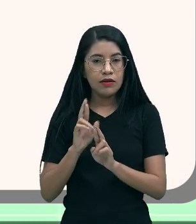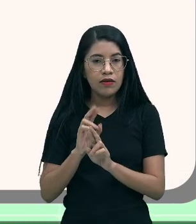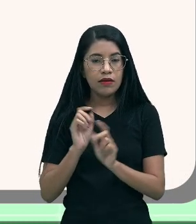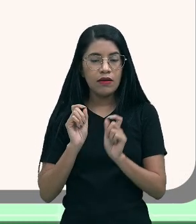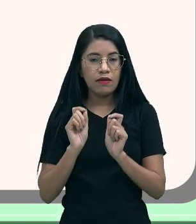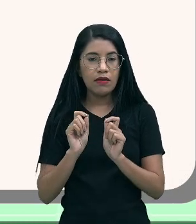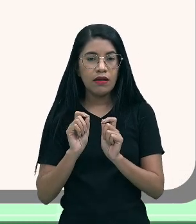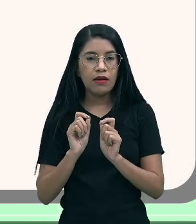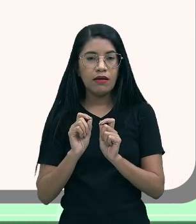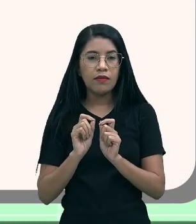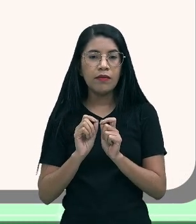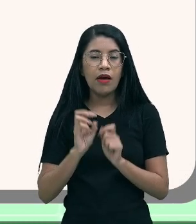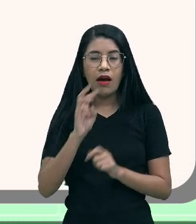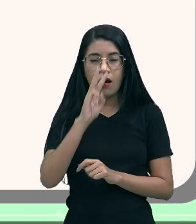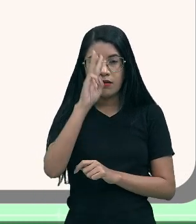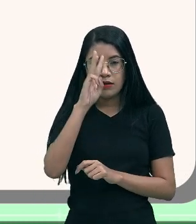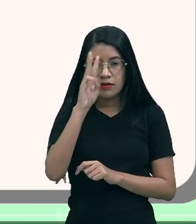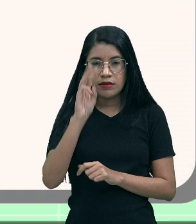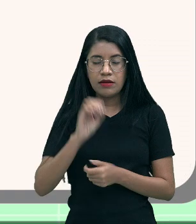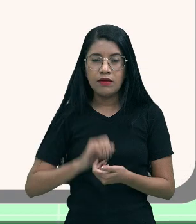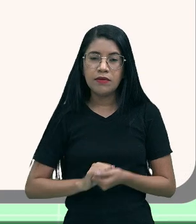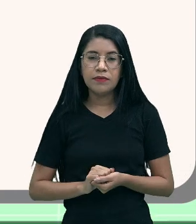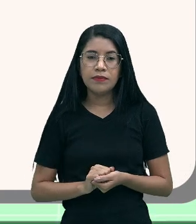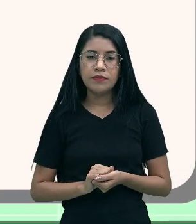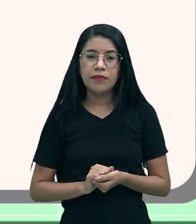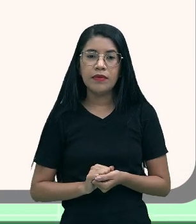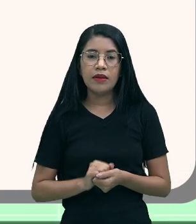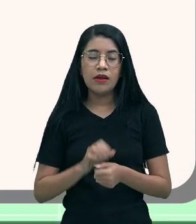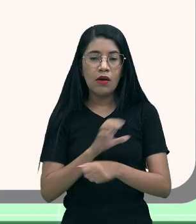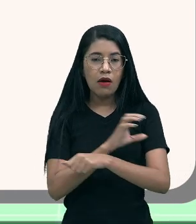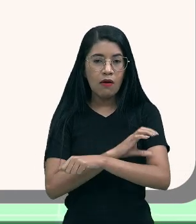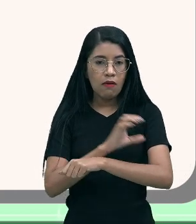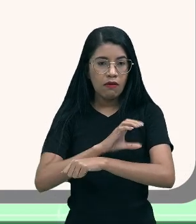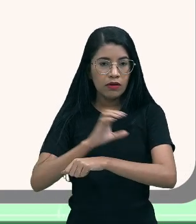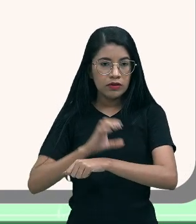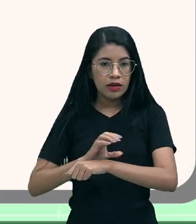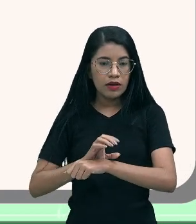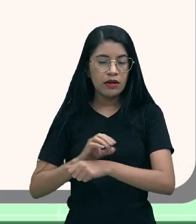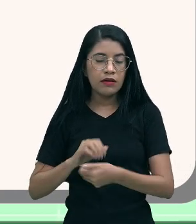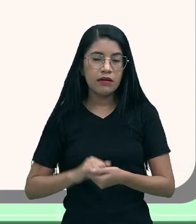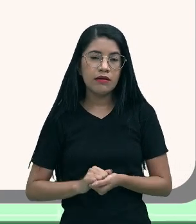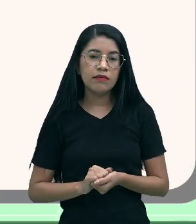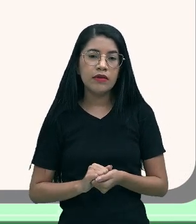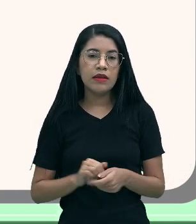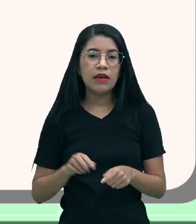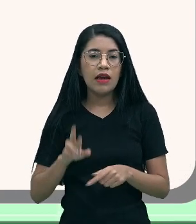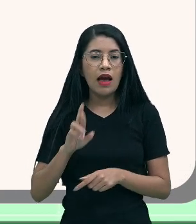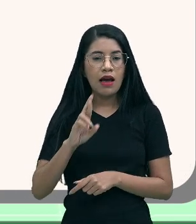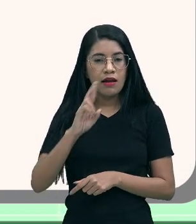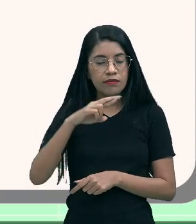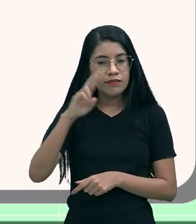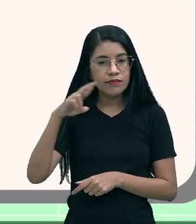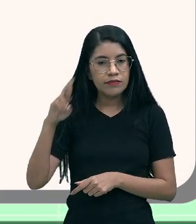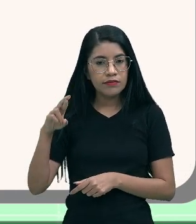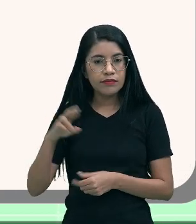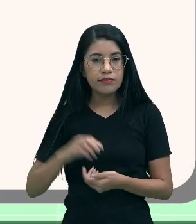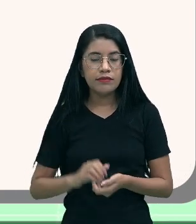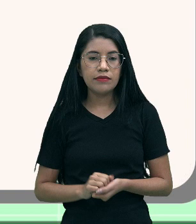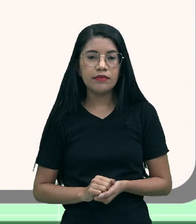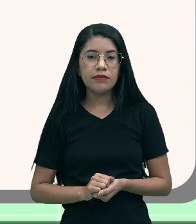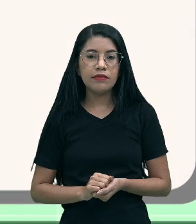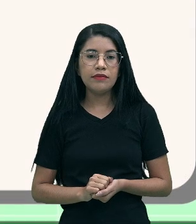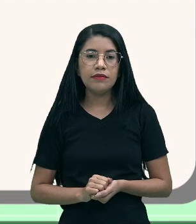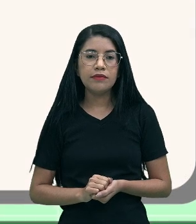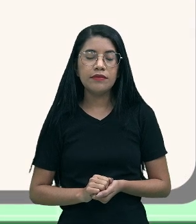a tensão U, tensão elétrica, corrente elétrica, que é o I, e resistência R, tá, do